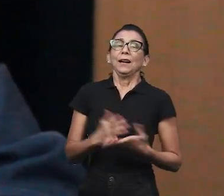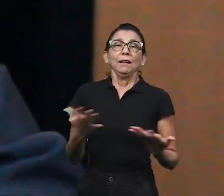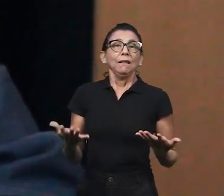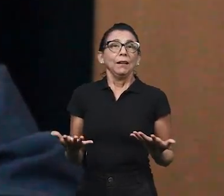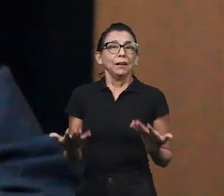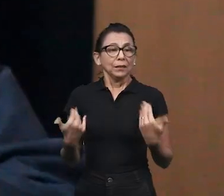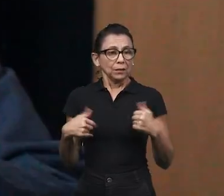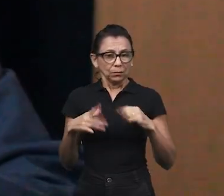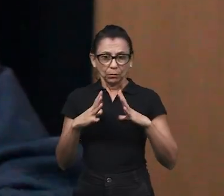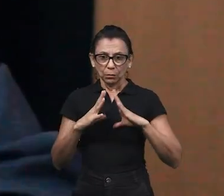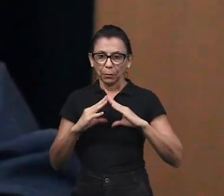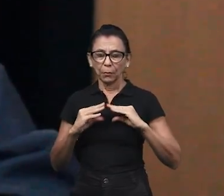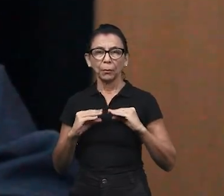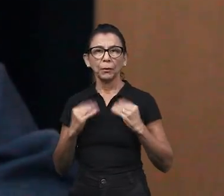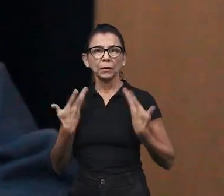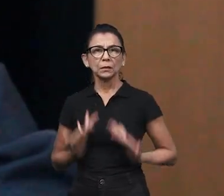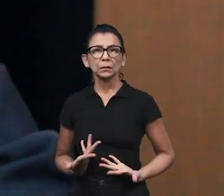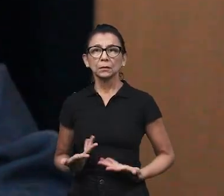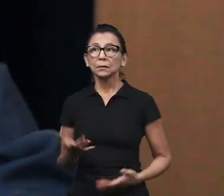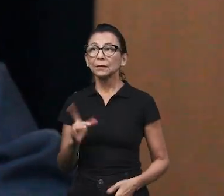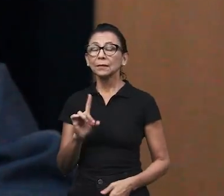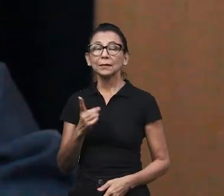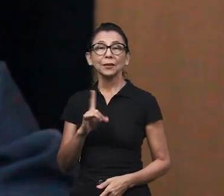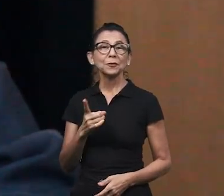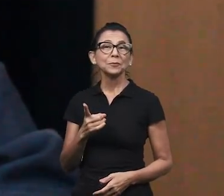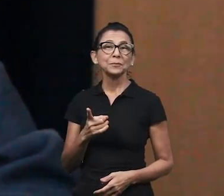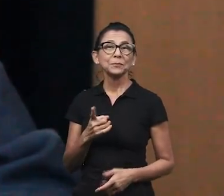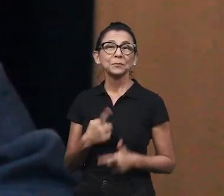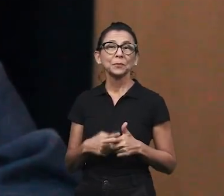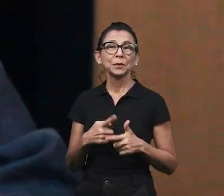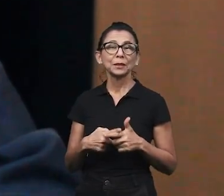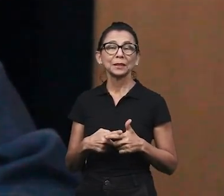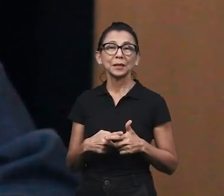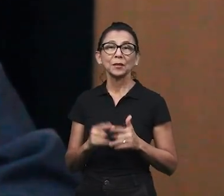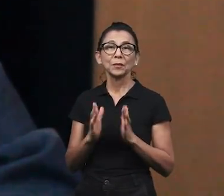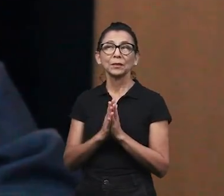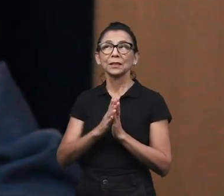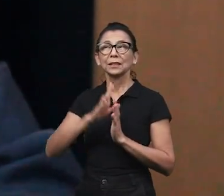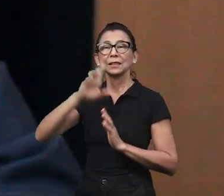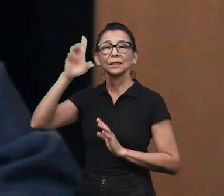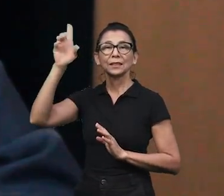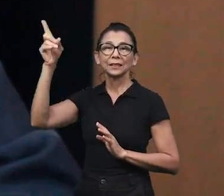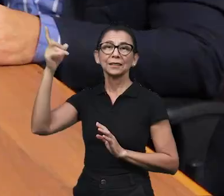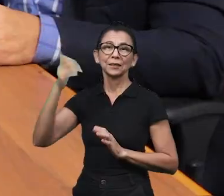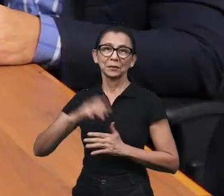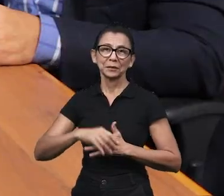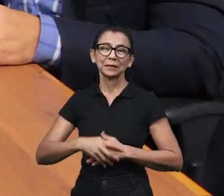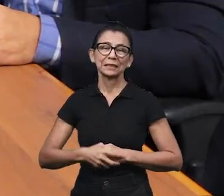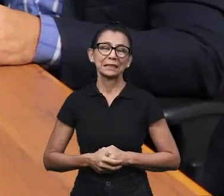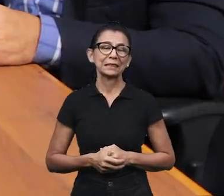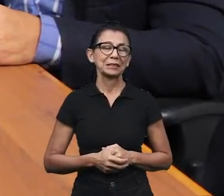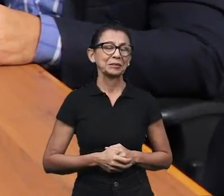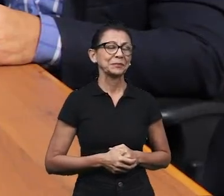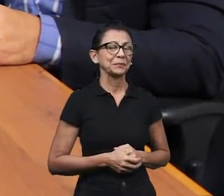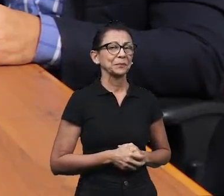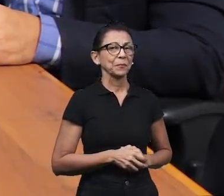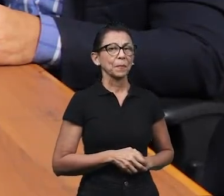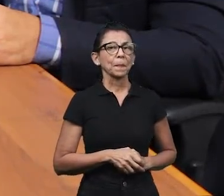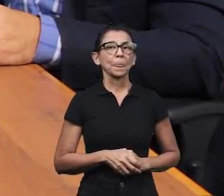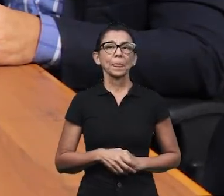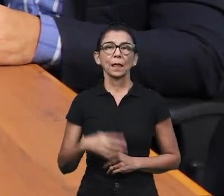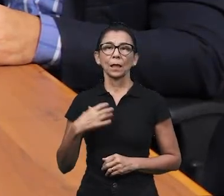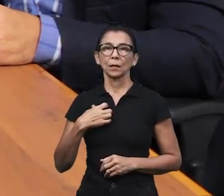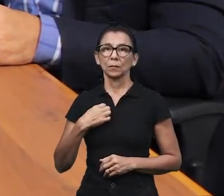gratidão ao Senhor. Você falou uma coisa muito importante. O voluntário, ele é grato ao Senhor. O que ele está fazendo aqui, ele está